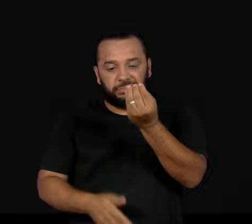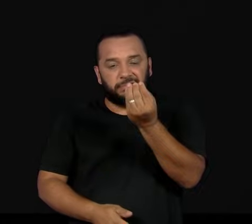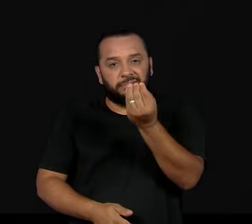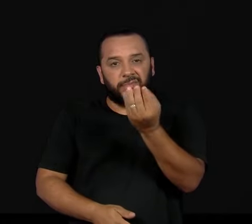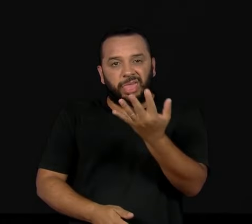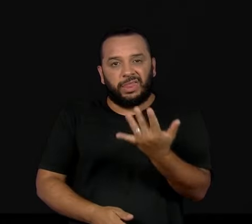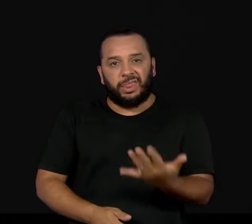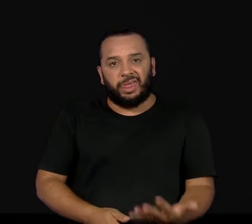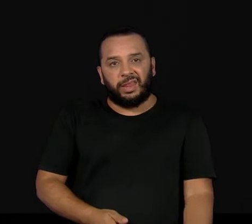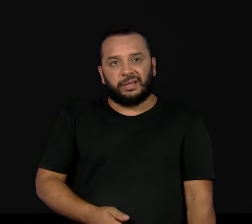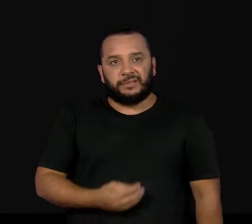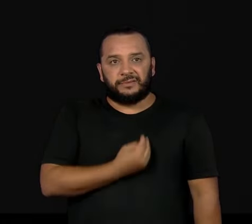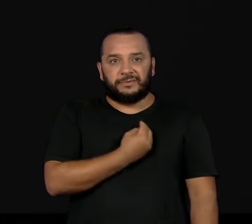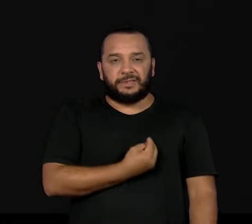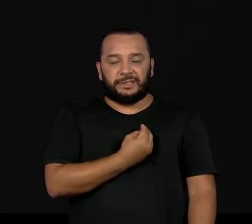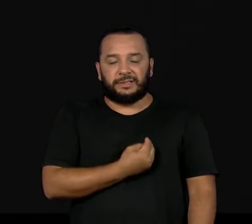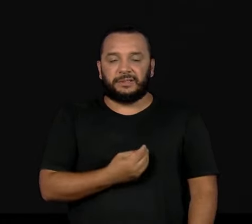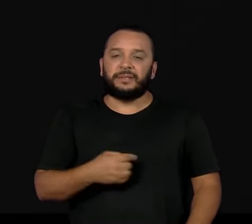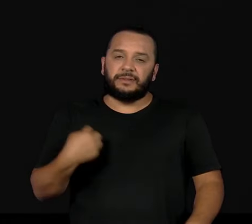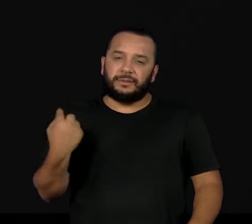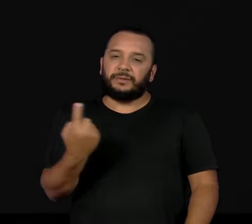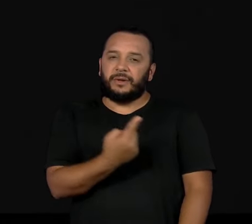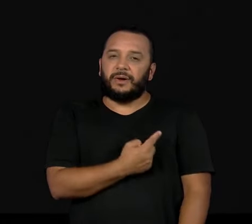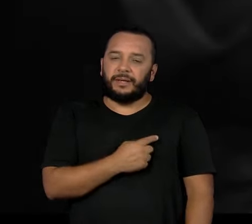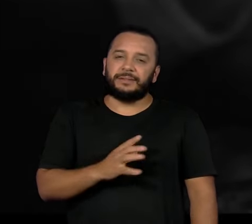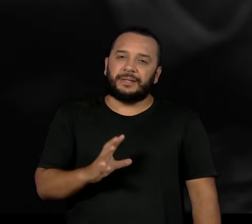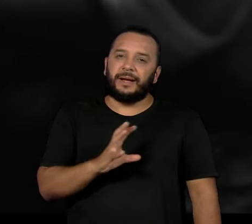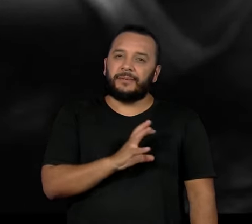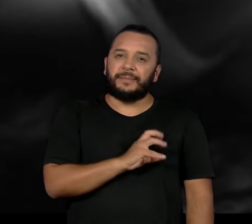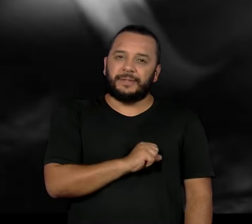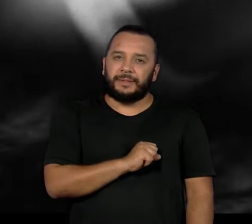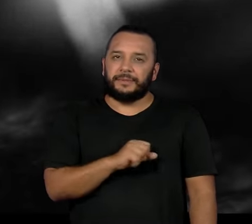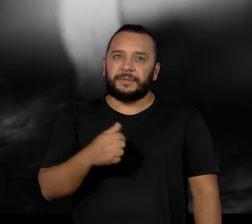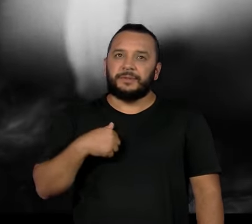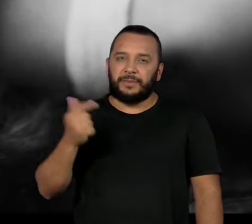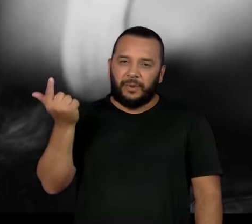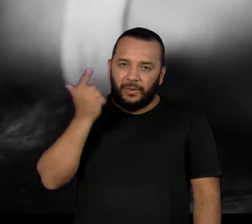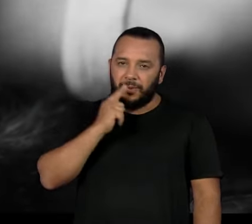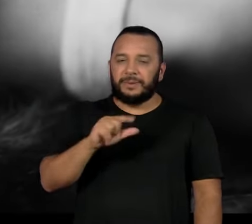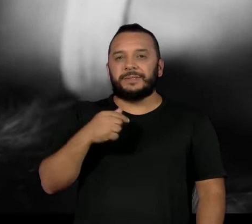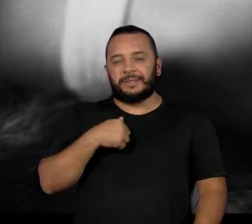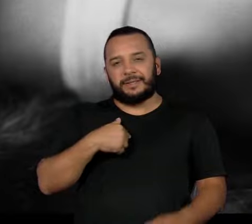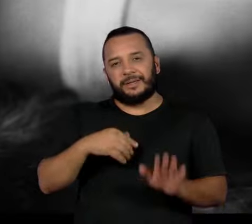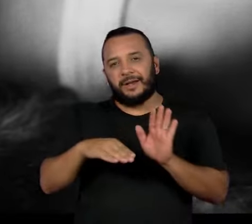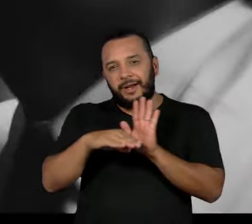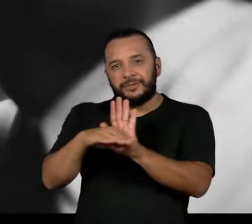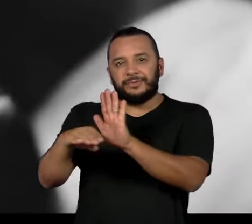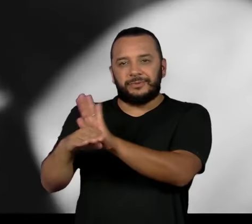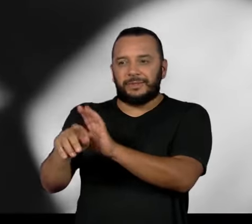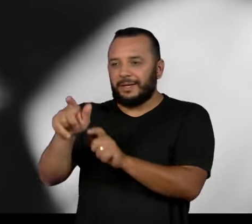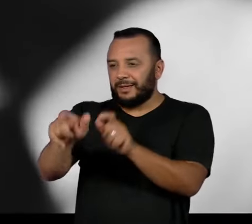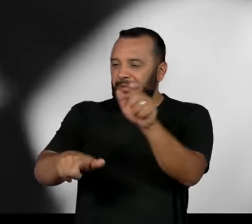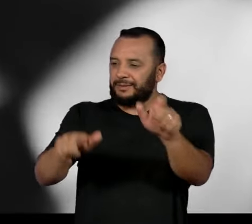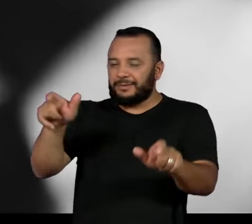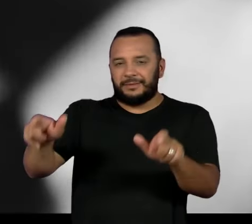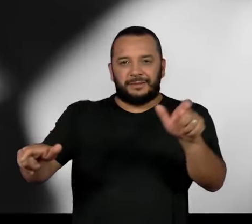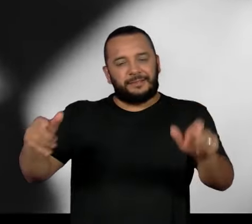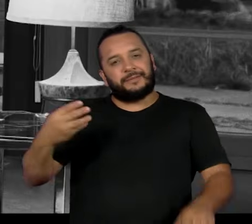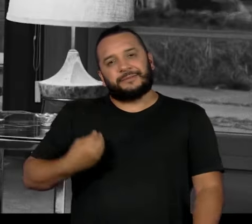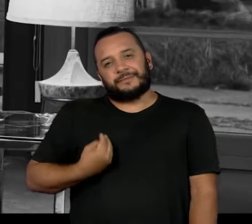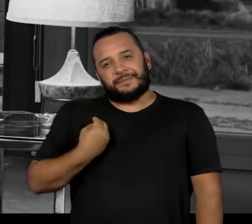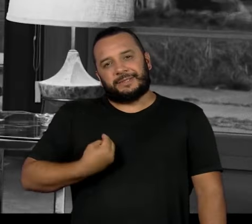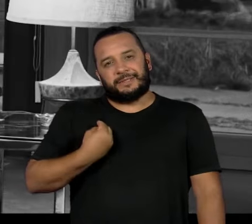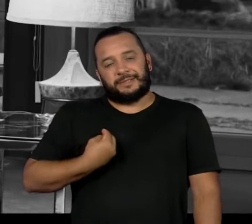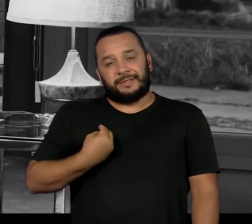vida. Então, nós amamos para garantir a existência, para garantir a vida. E talvez o